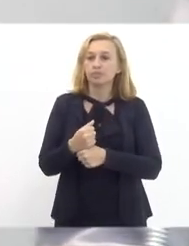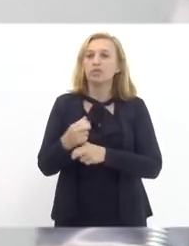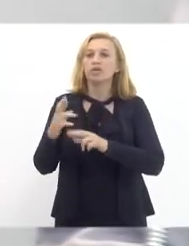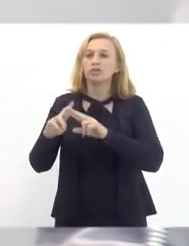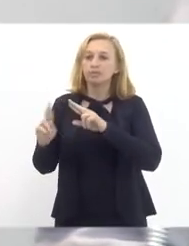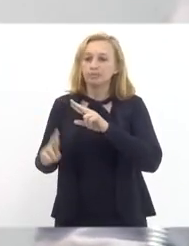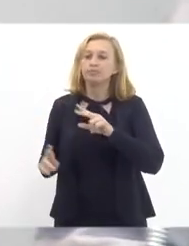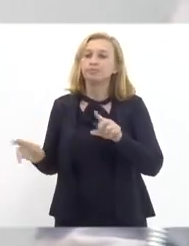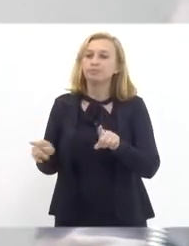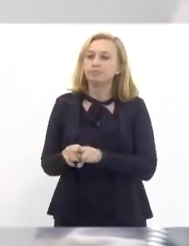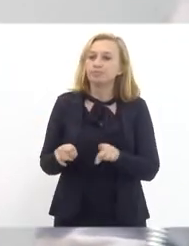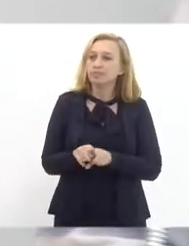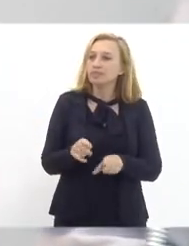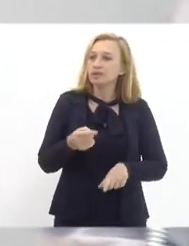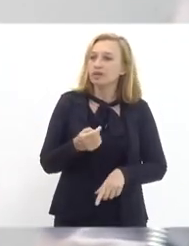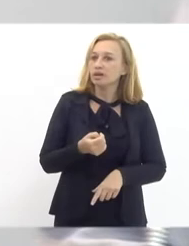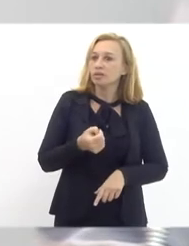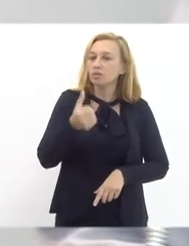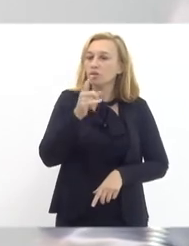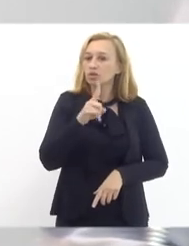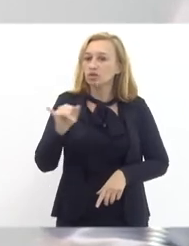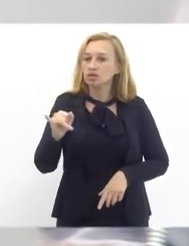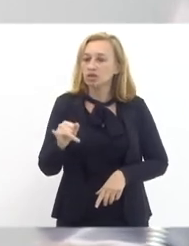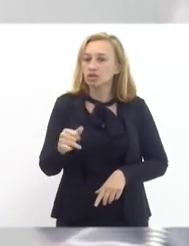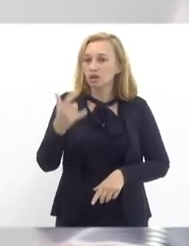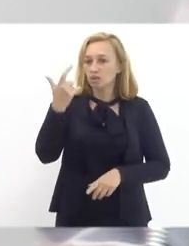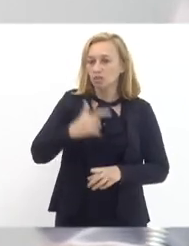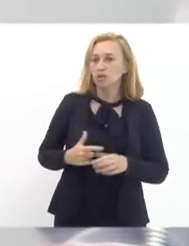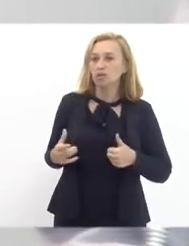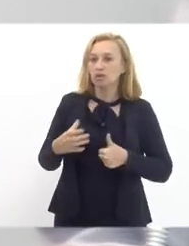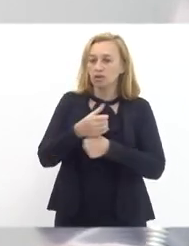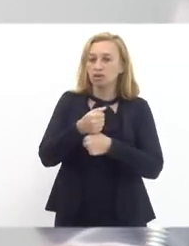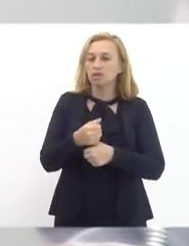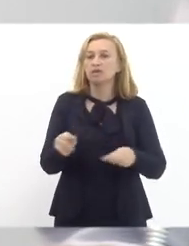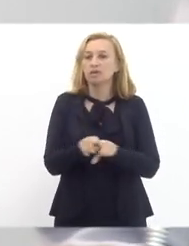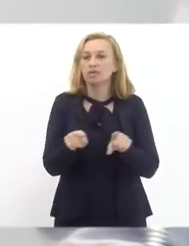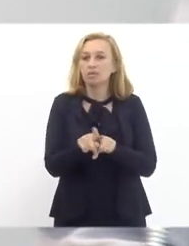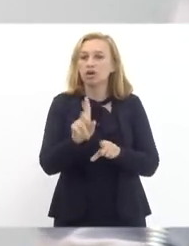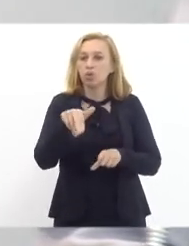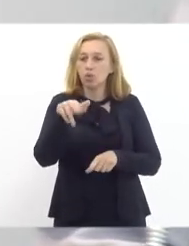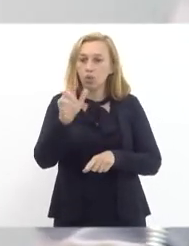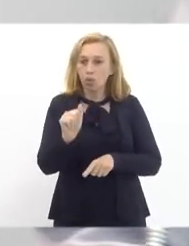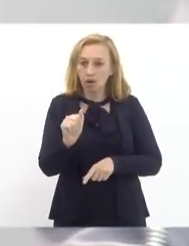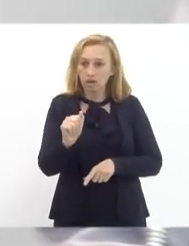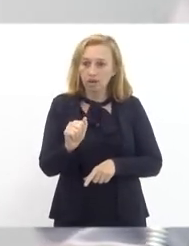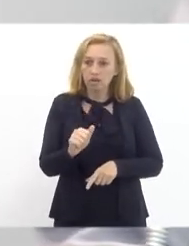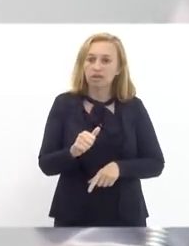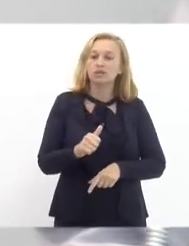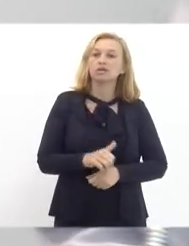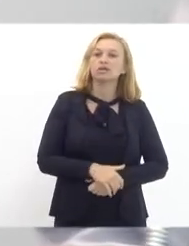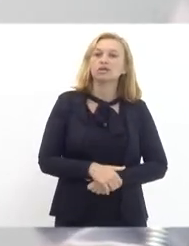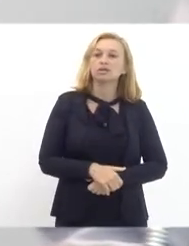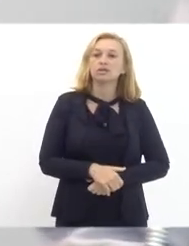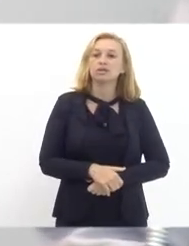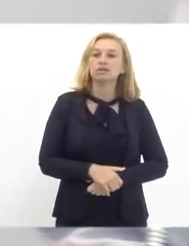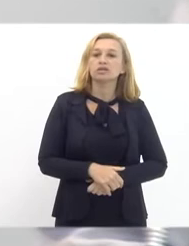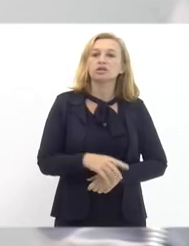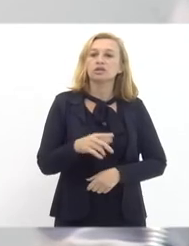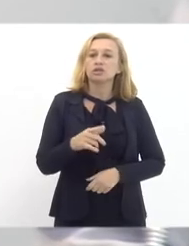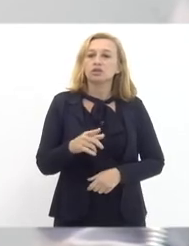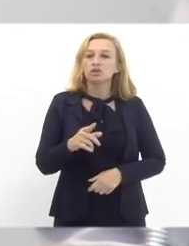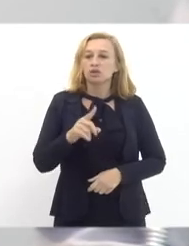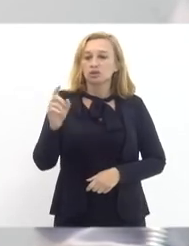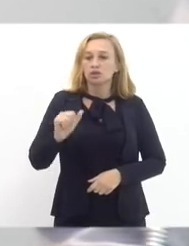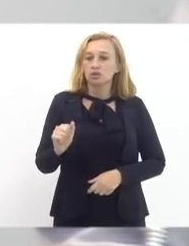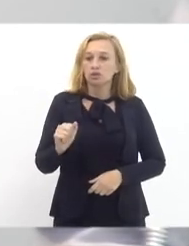também daqui a poucos dias vão ser meu reitor, e da magnífica reitora Luanda Moraes, da Fundação Centro Universitário Estadual da Zona Oeste,